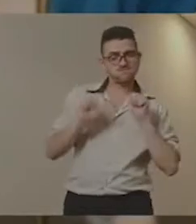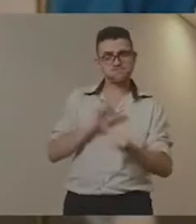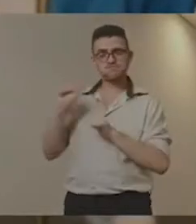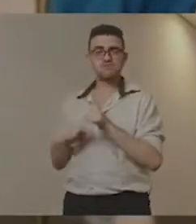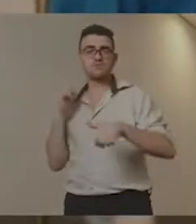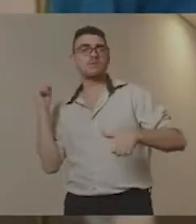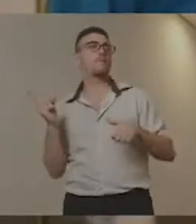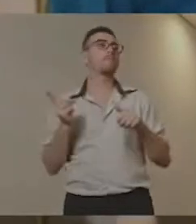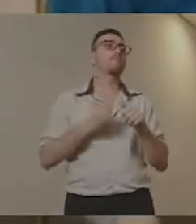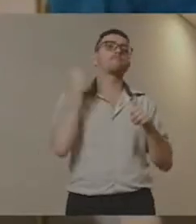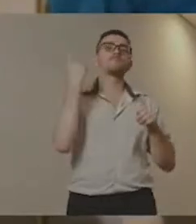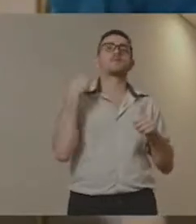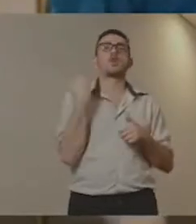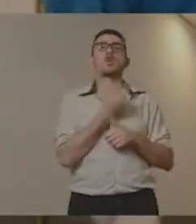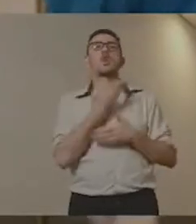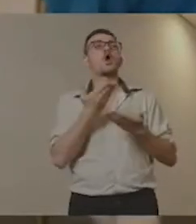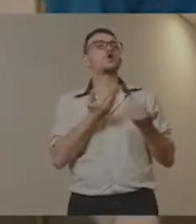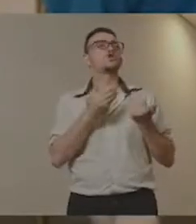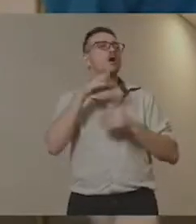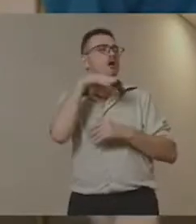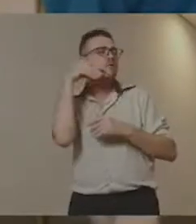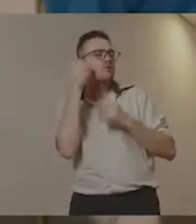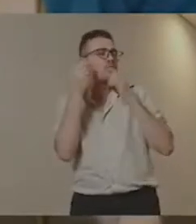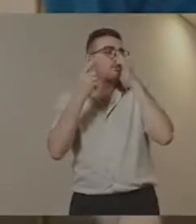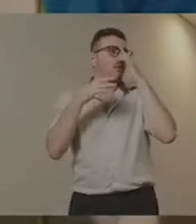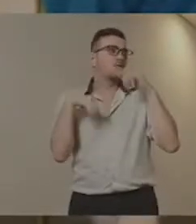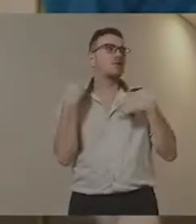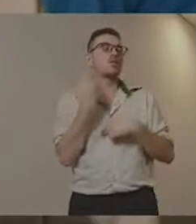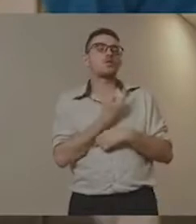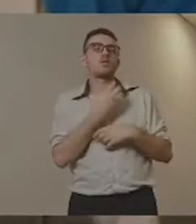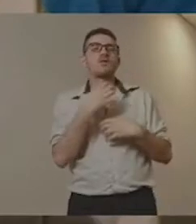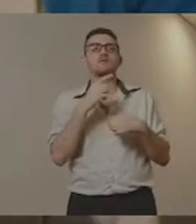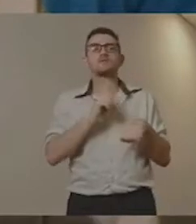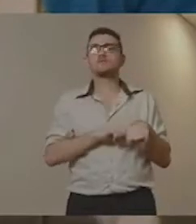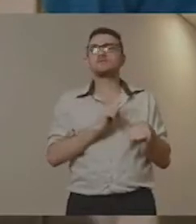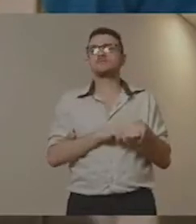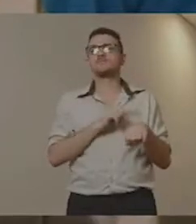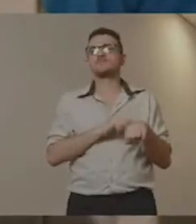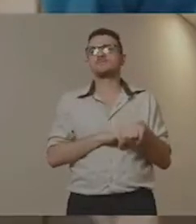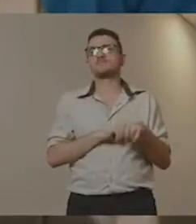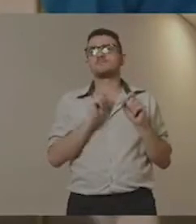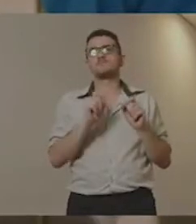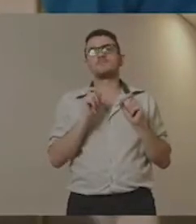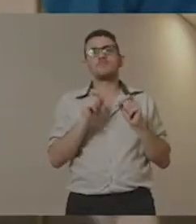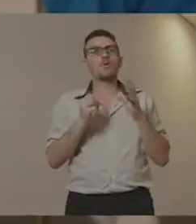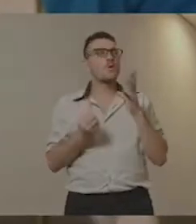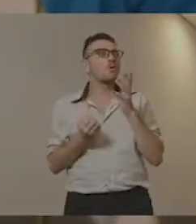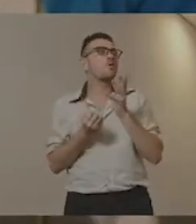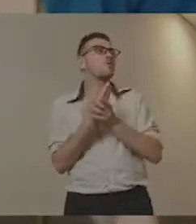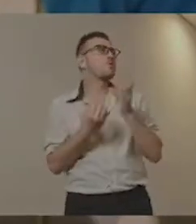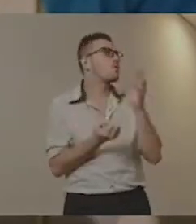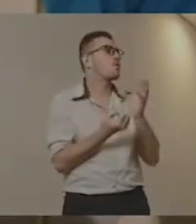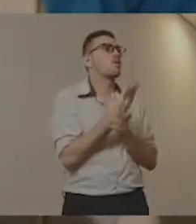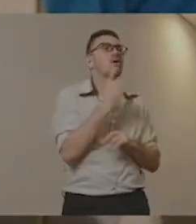Primeiro, somos jovens, somos adolescentes, então a gente está numa fase onde a gente talvez esteja se descobrindo coisas novas,